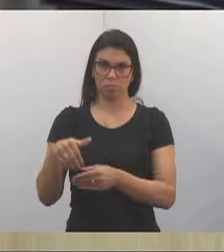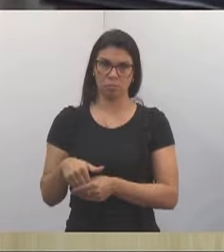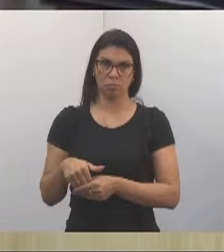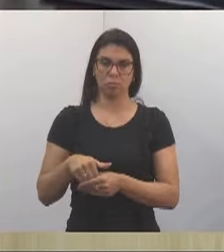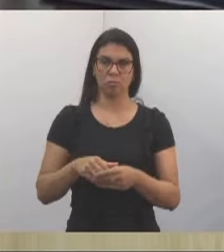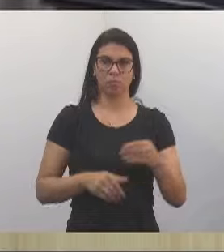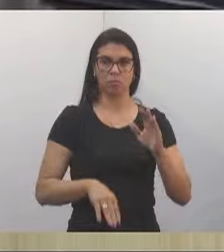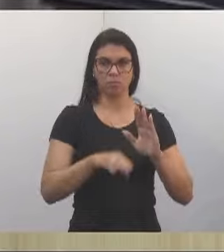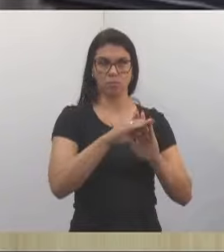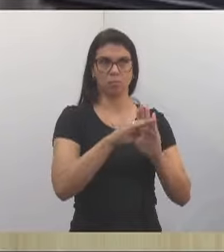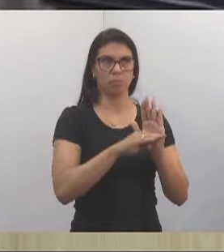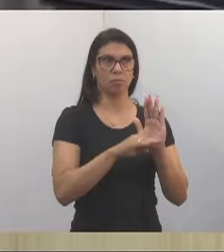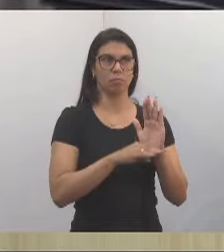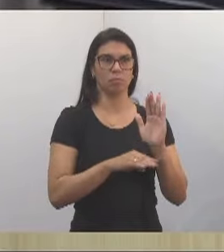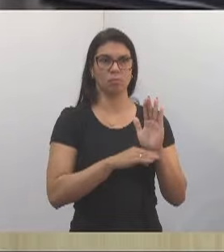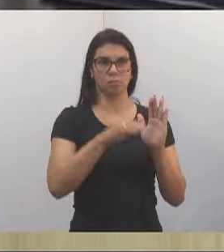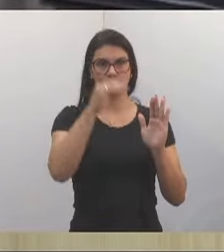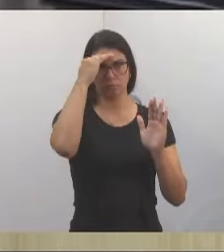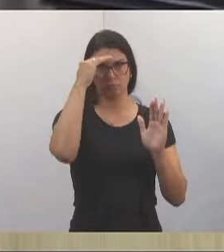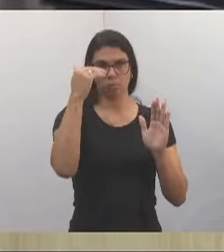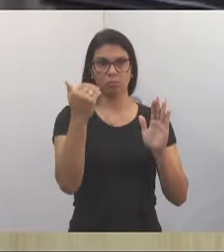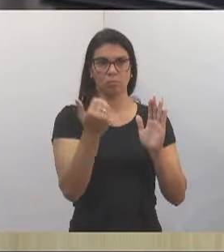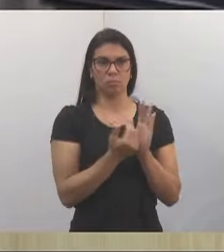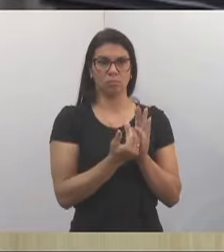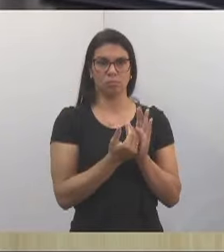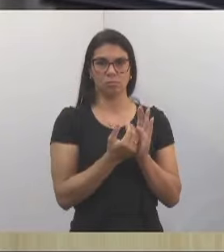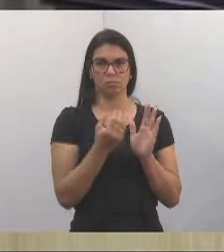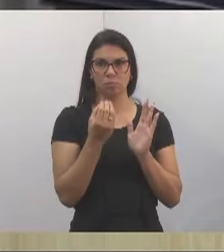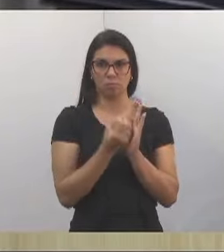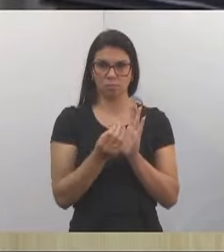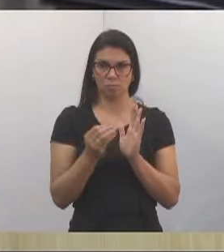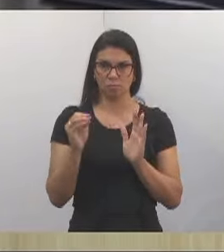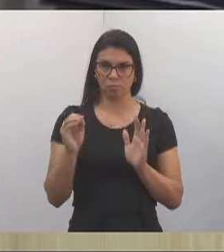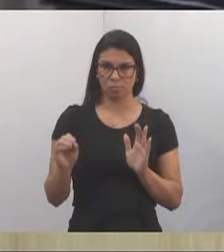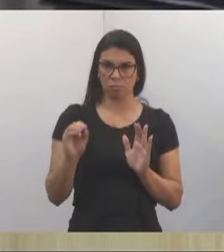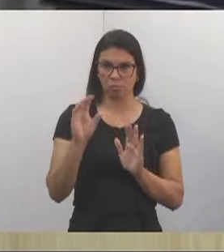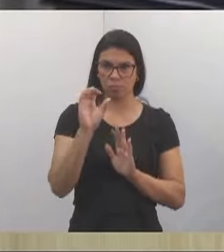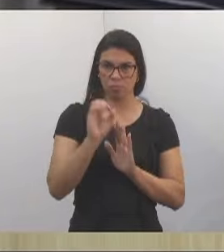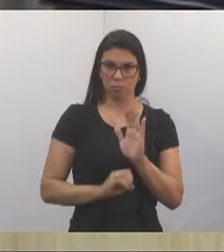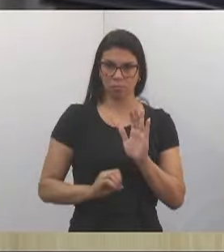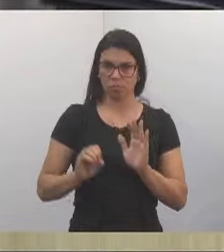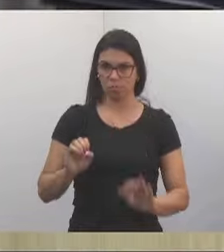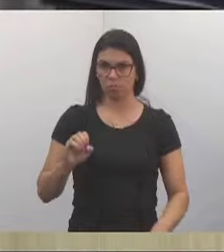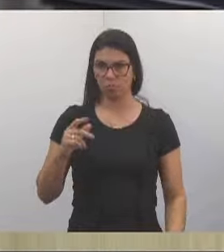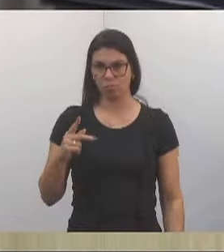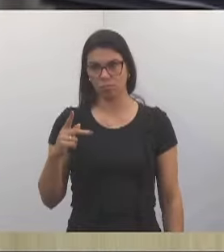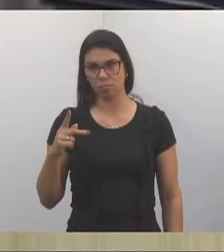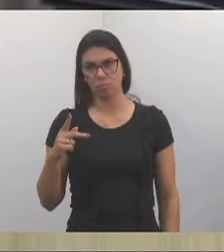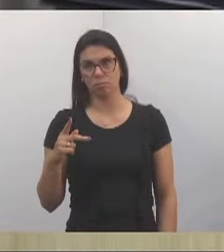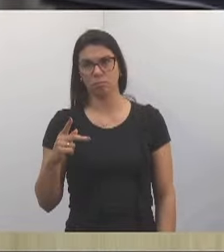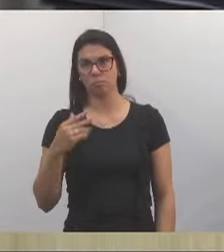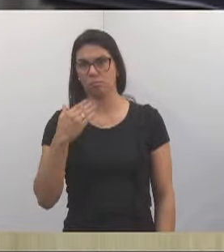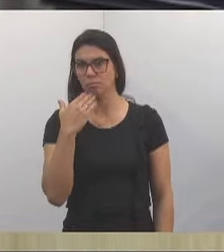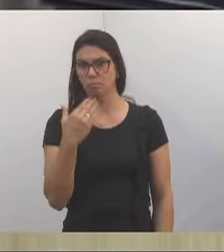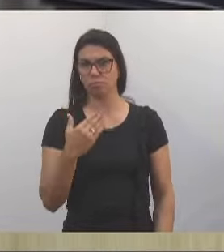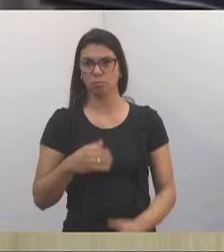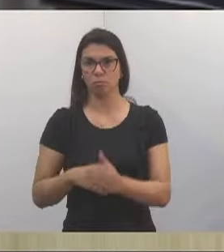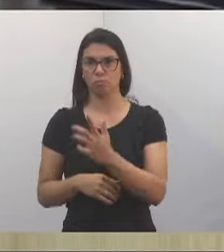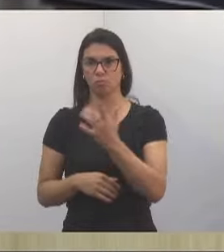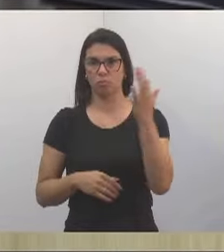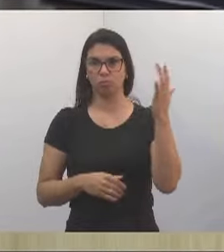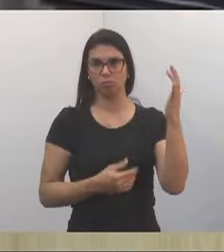Plenária, cumpridas as formalidades regimentais, seja encaminhado ao ofício IDP, solicitando serviço de poda de